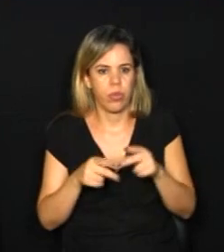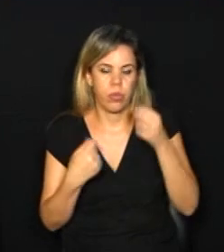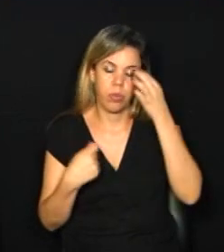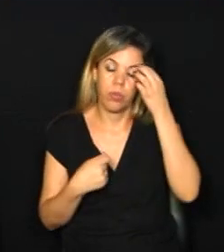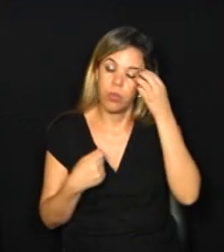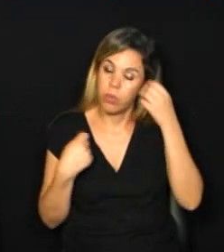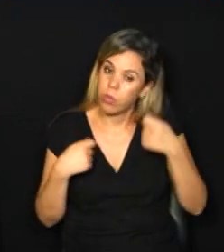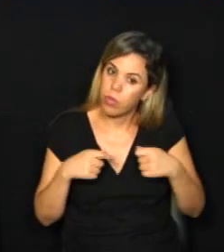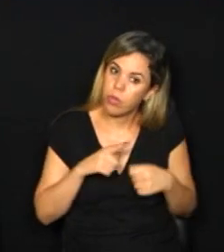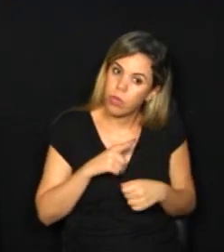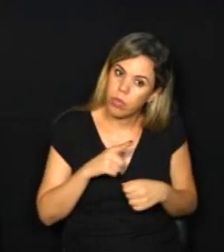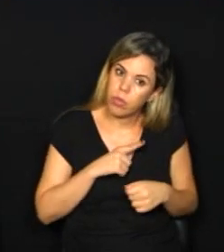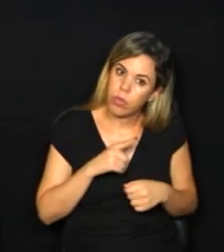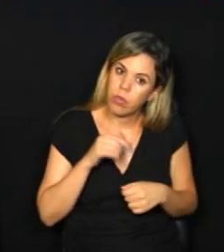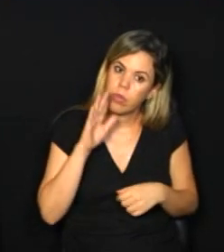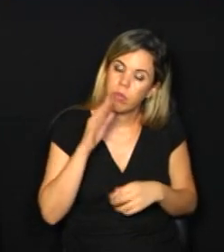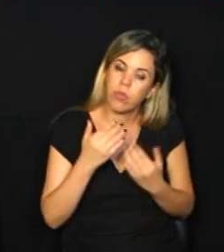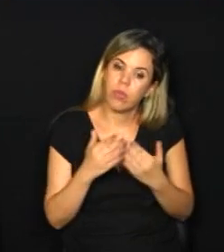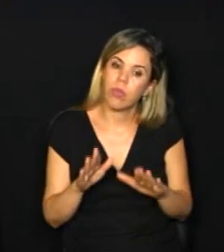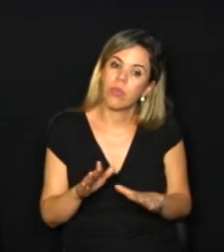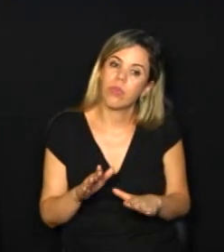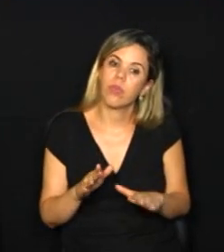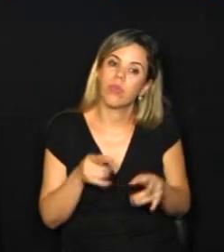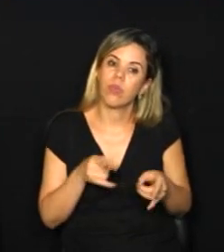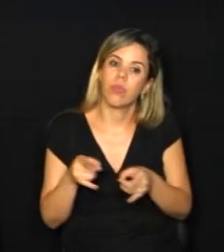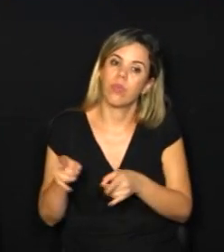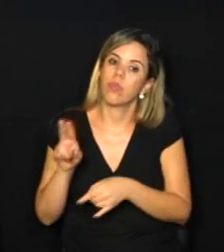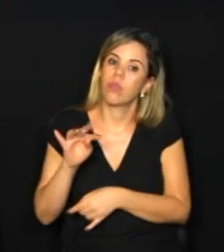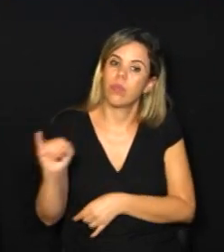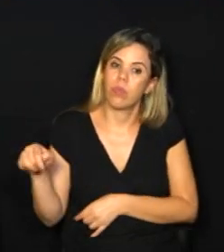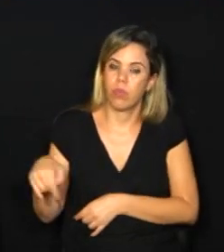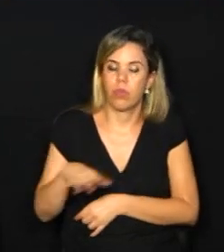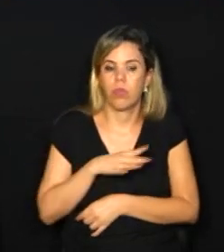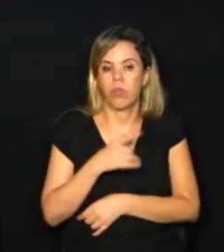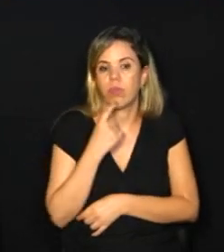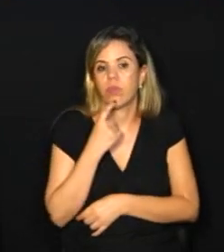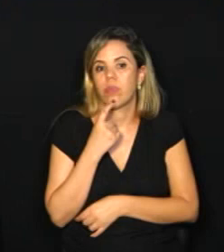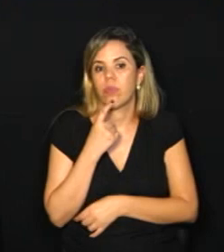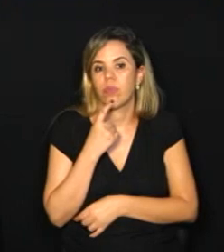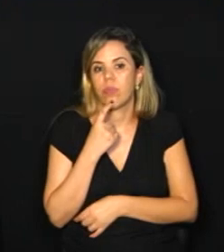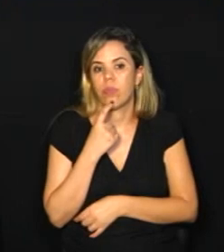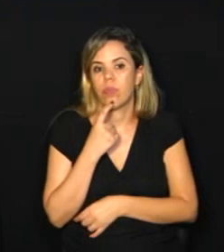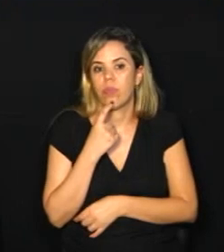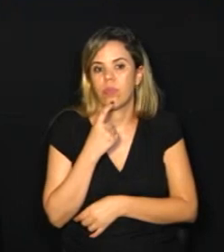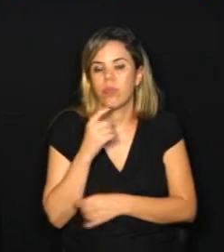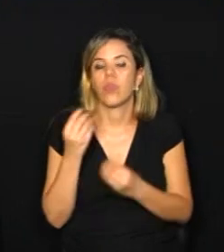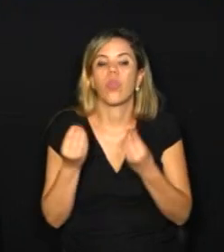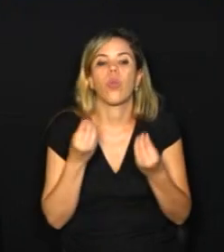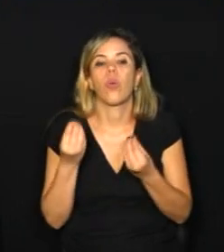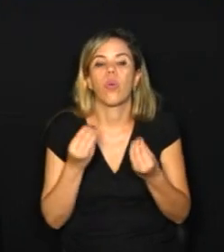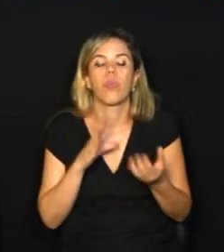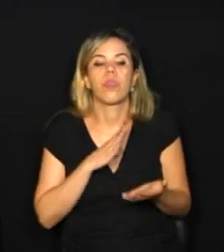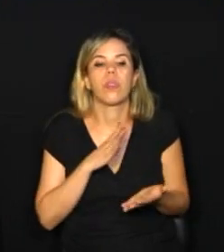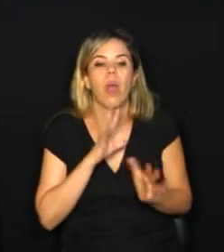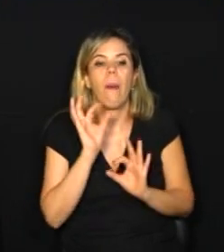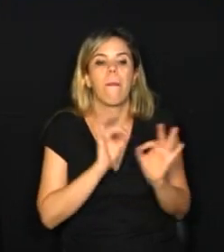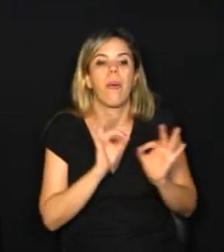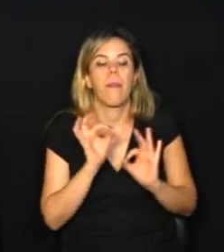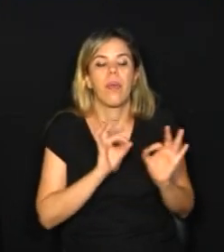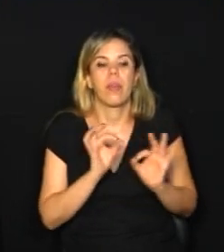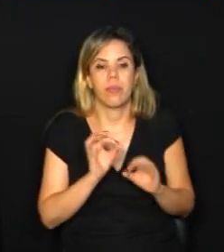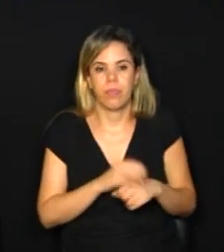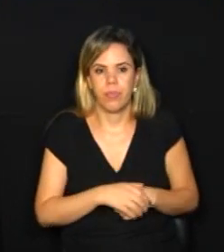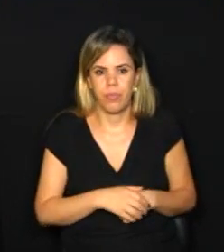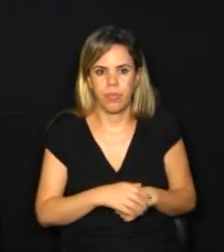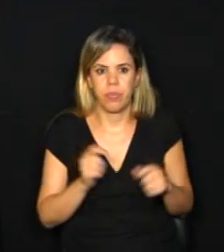necessário termos mais disponibilidade desses leitos de UTI aqui na cidade de Campinas. E como a cidade está preparada para